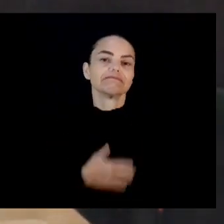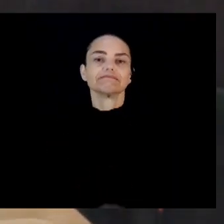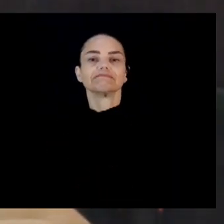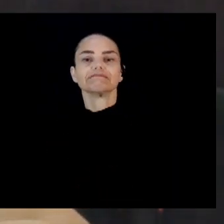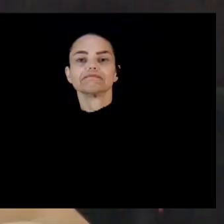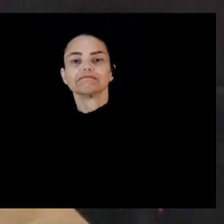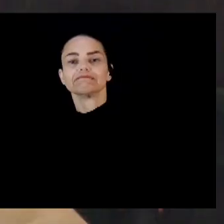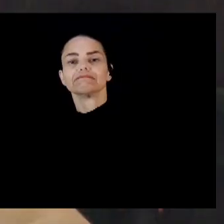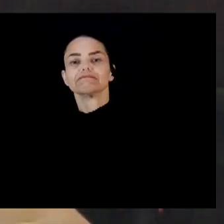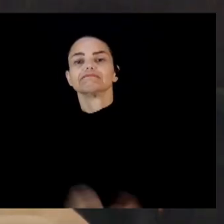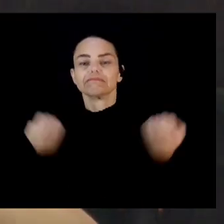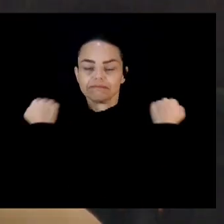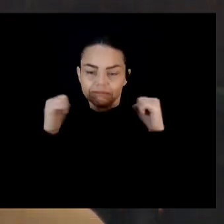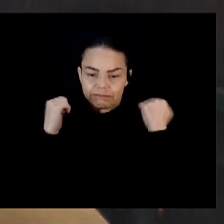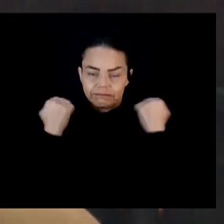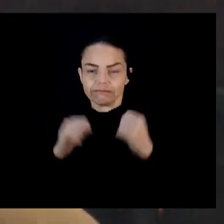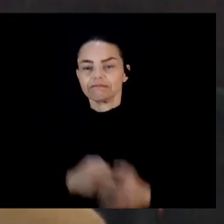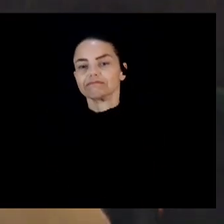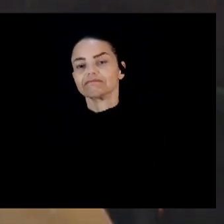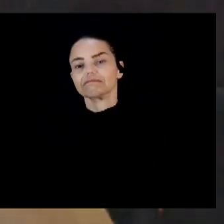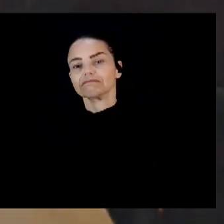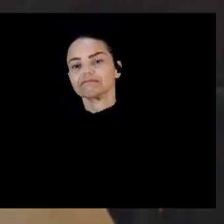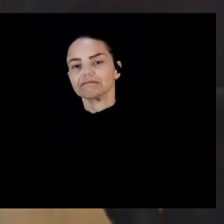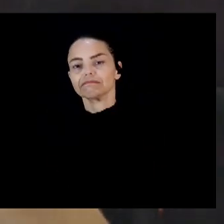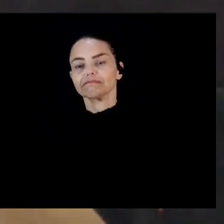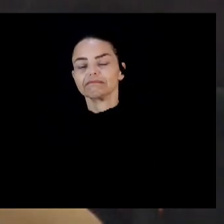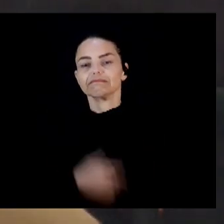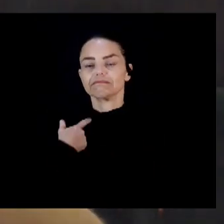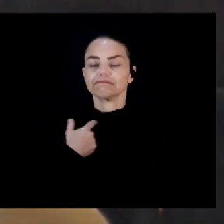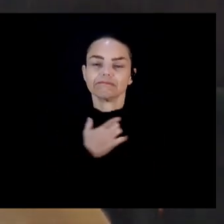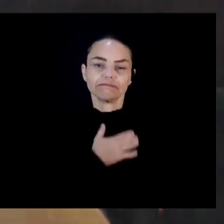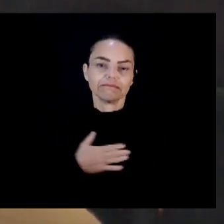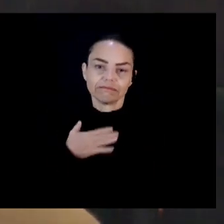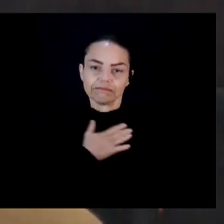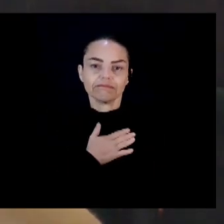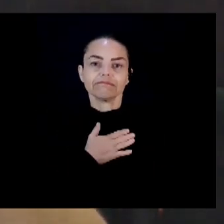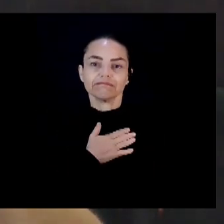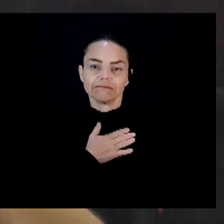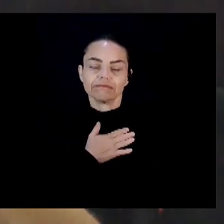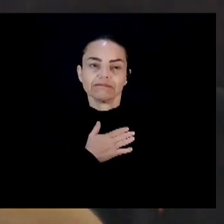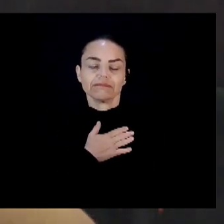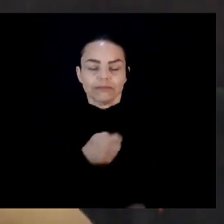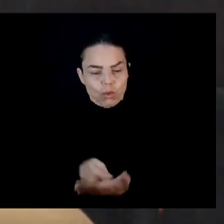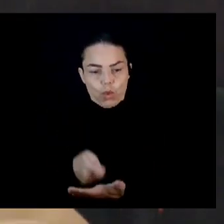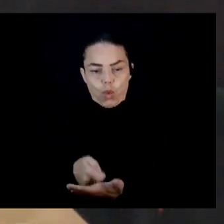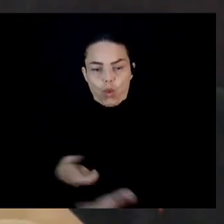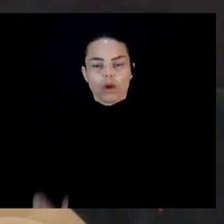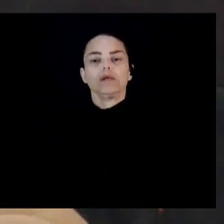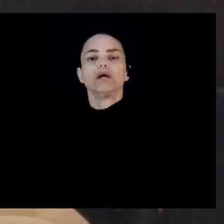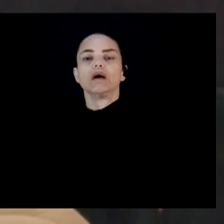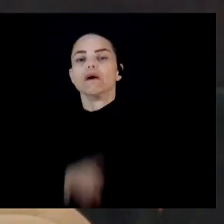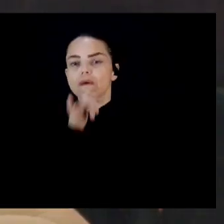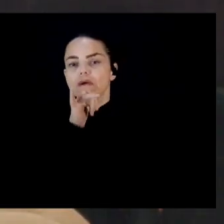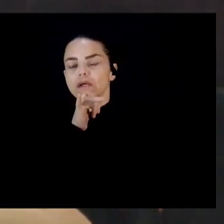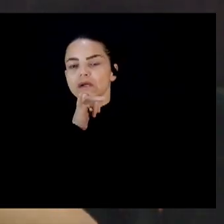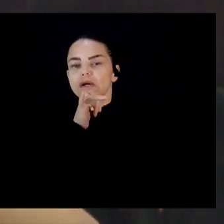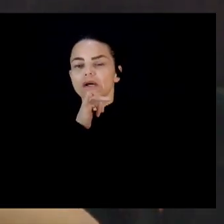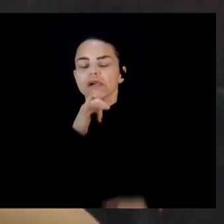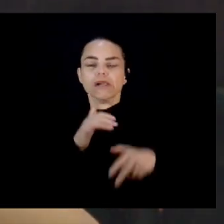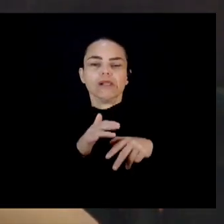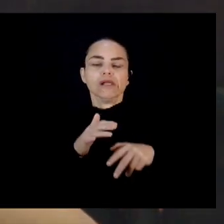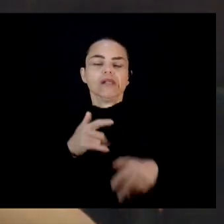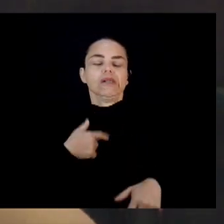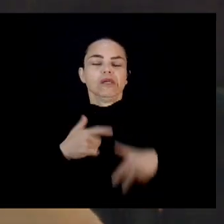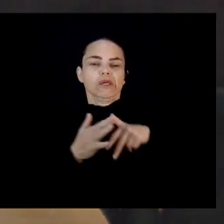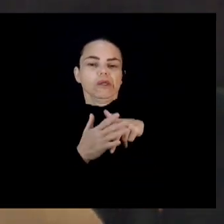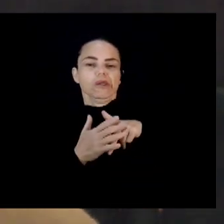física. E quando isso deixa de ser prazer e passa a ser uma cobrança excessiva, um exemplo, eu tenho uma paciente que ela